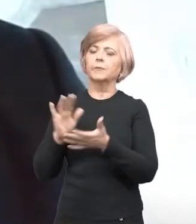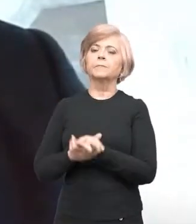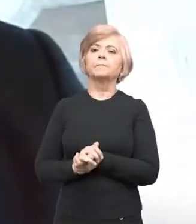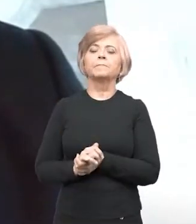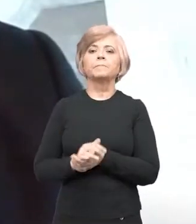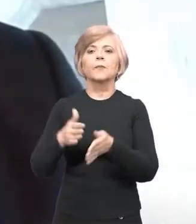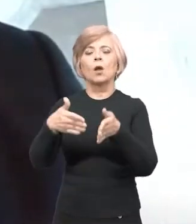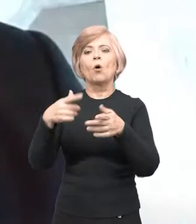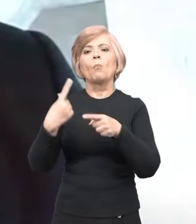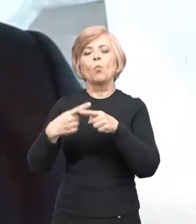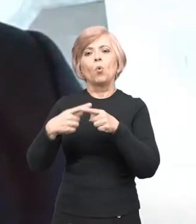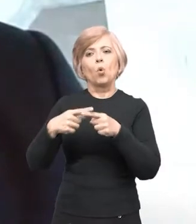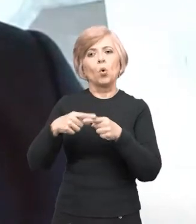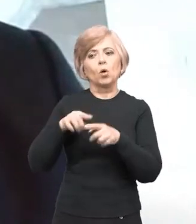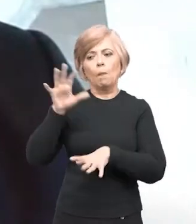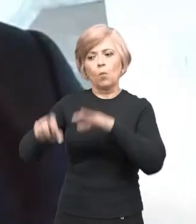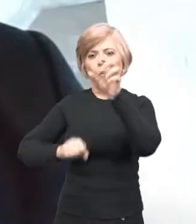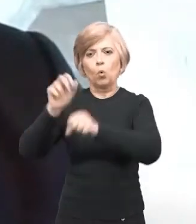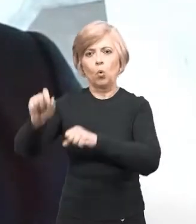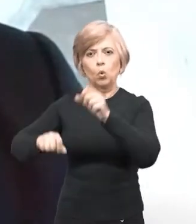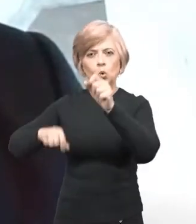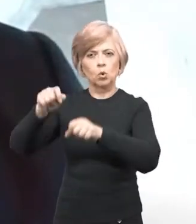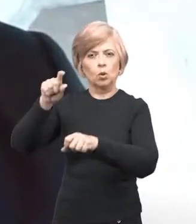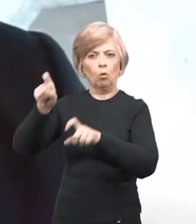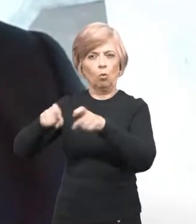uma operação, cumprimento de mandados de busca e apreensão.